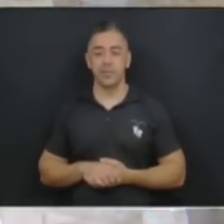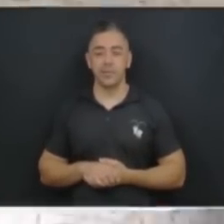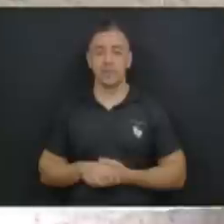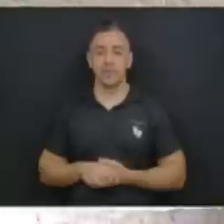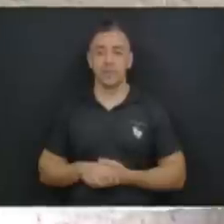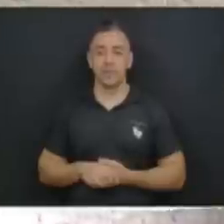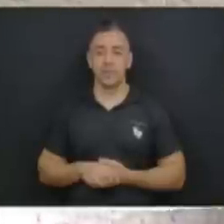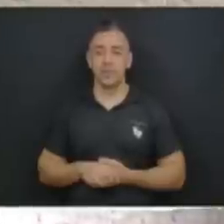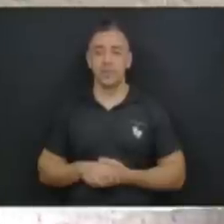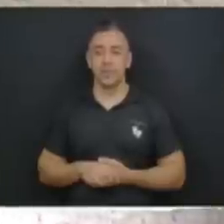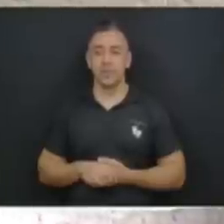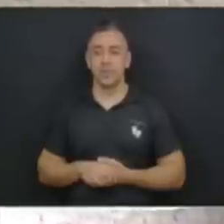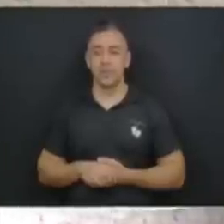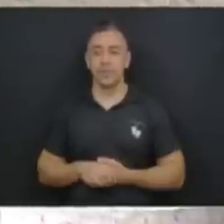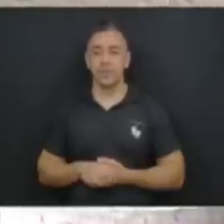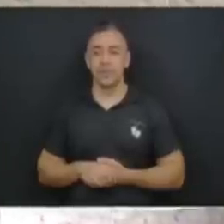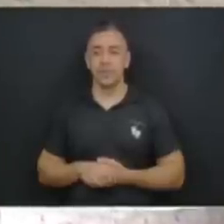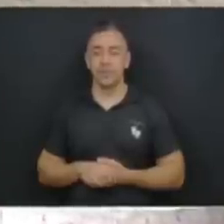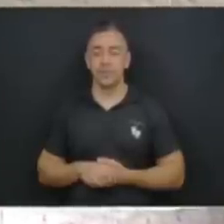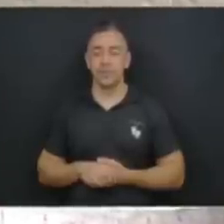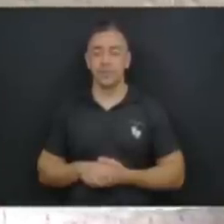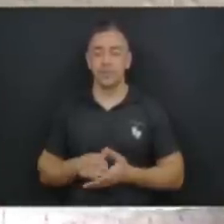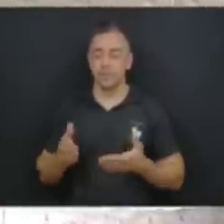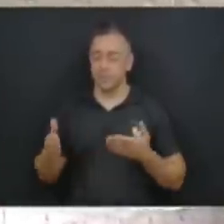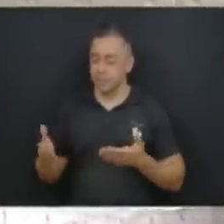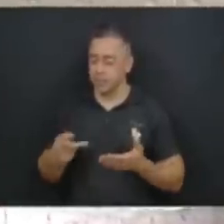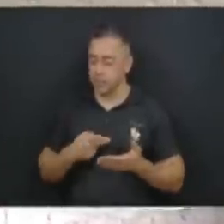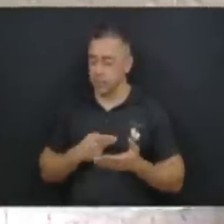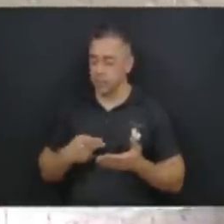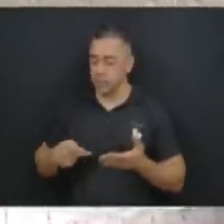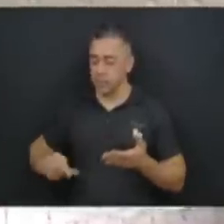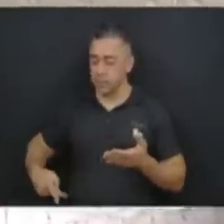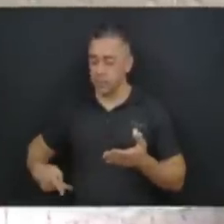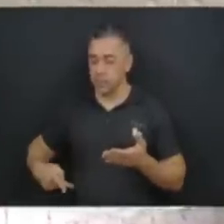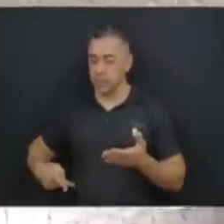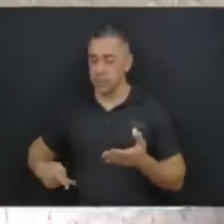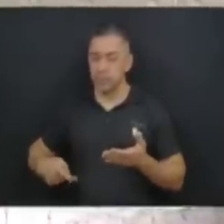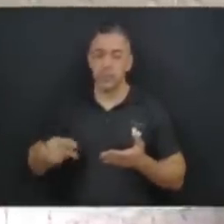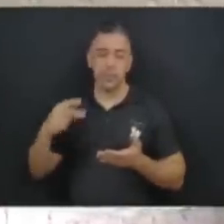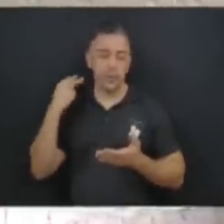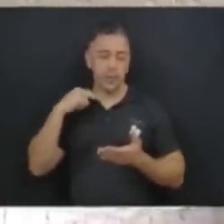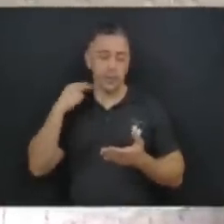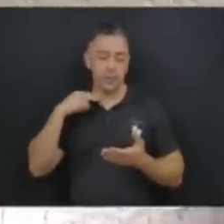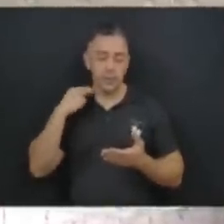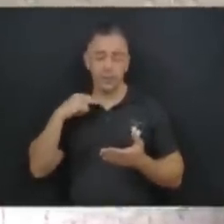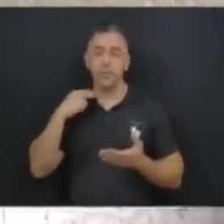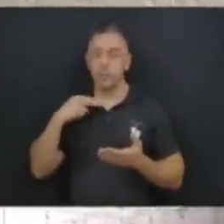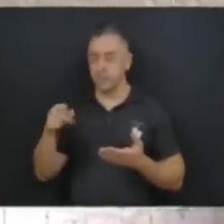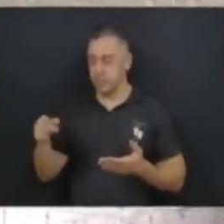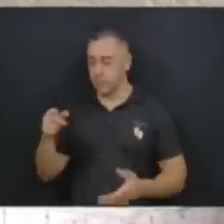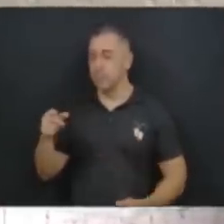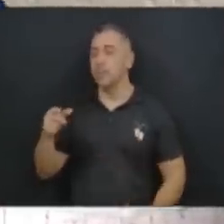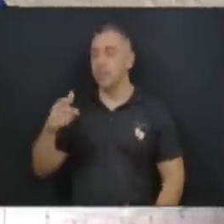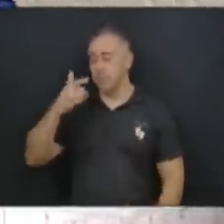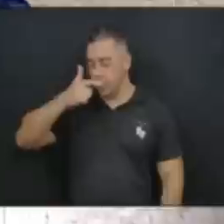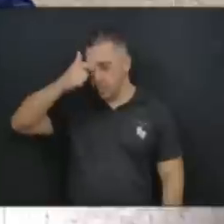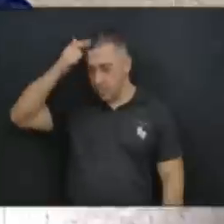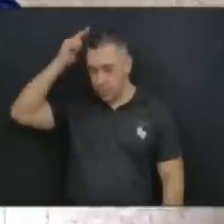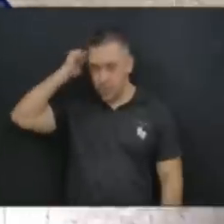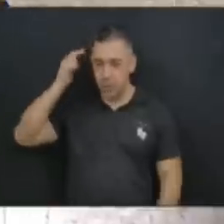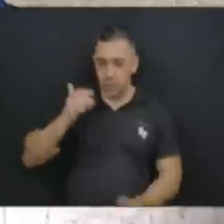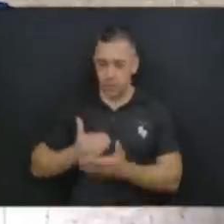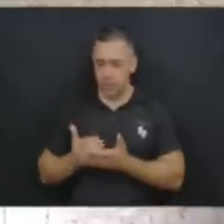eu sou presidente O atleticano Romanelli esse começou aqui no colégio vossa